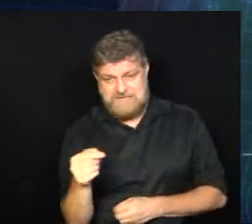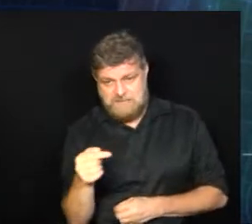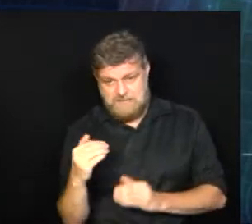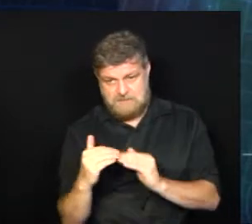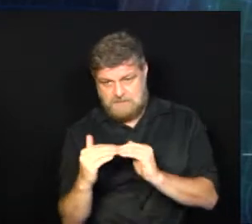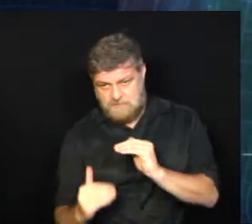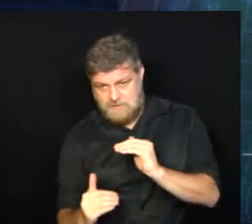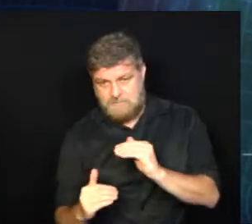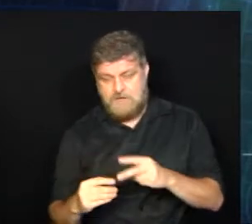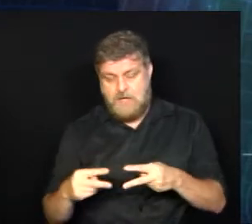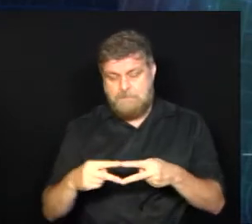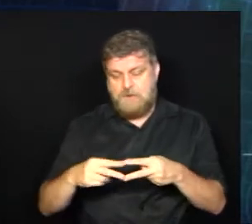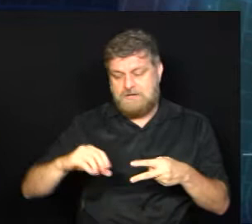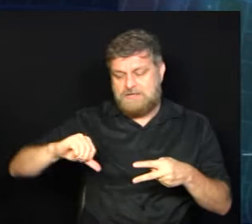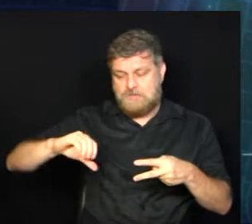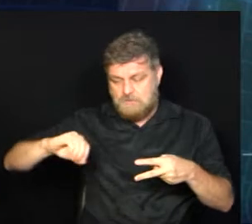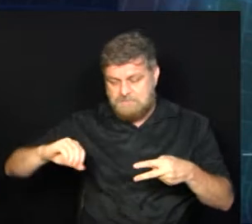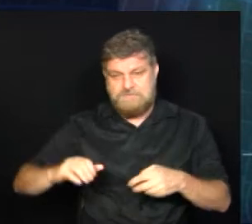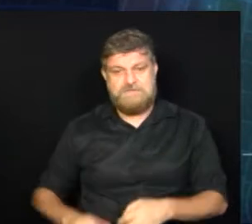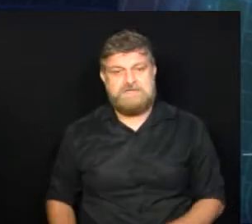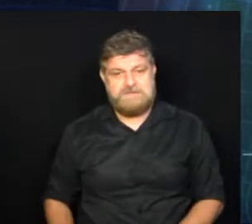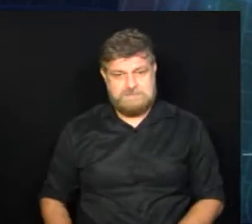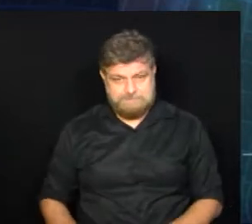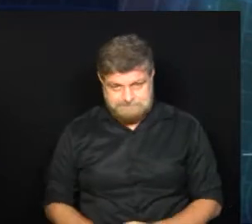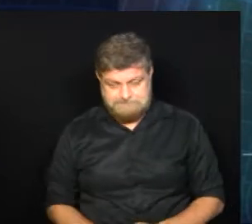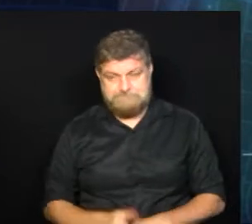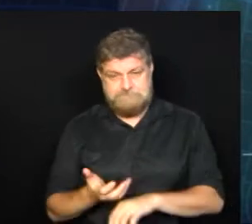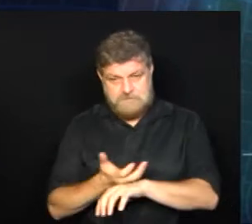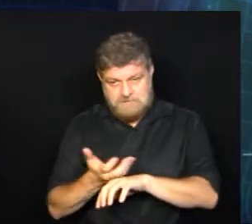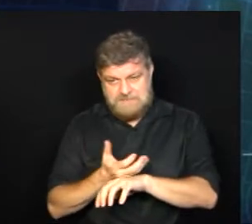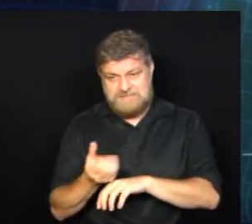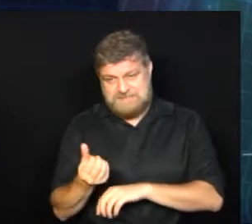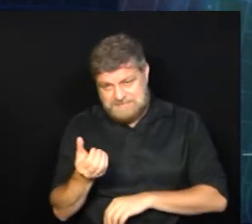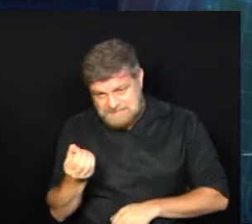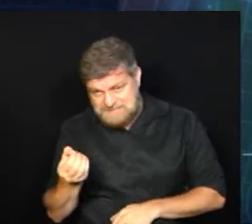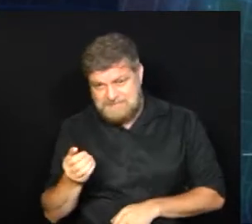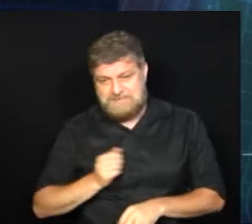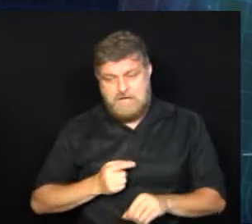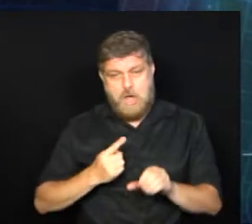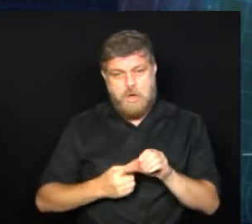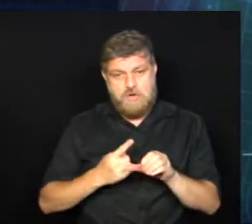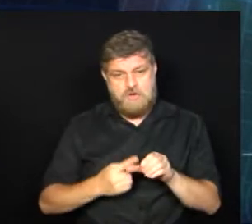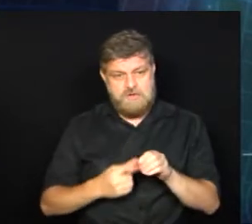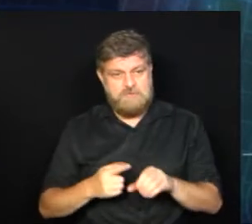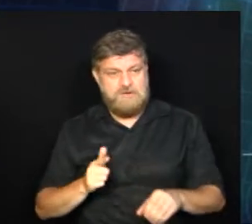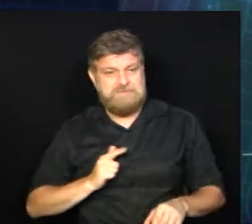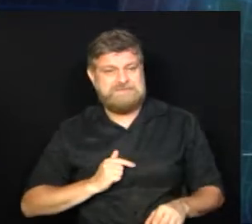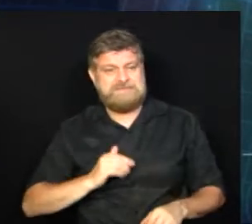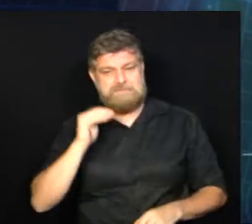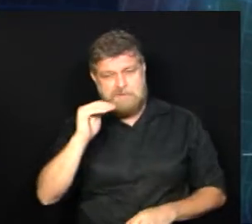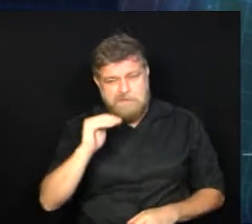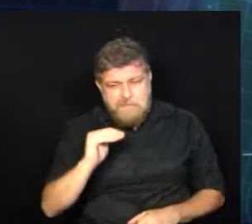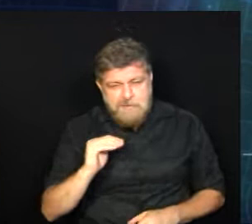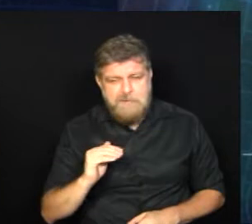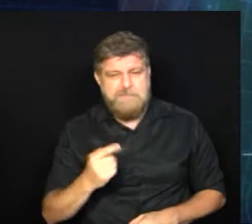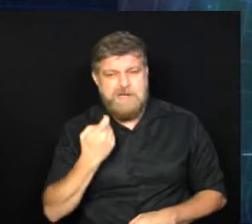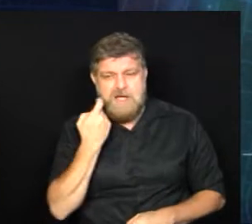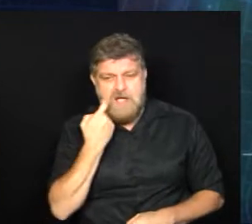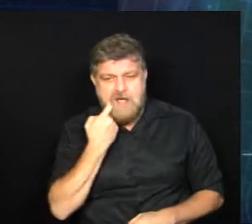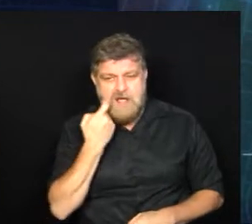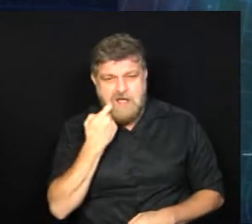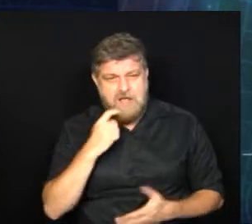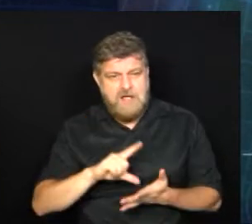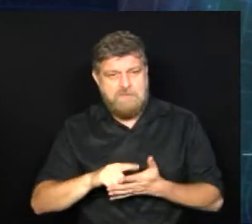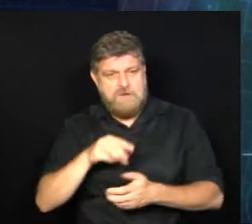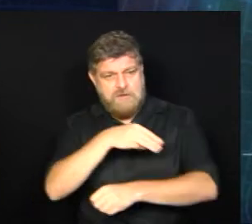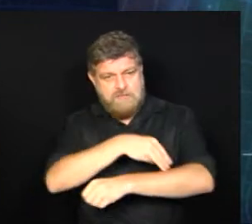em Paulínia, Nova Odessa 60, Cosmópolis 53, Itatiba 52, Montemor